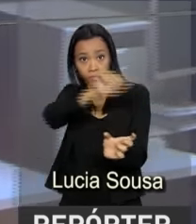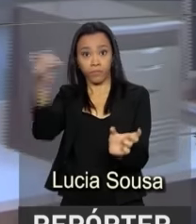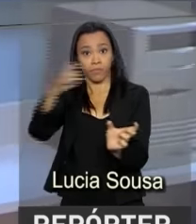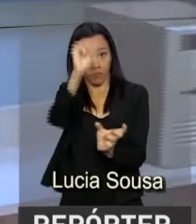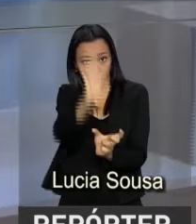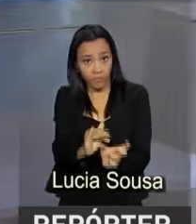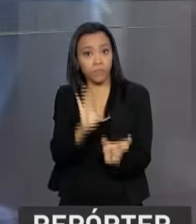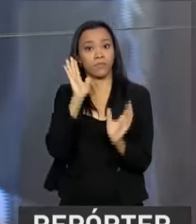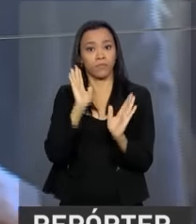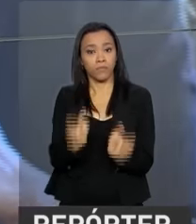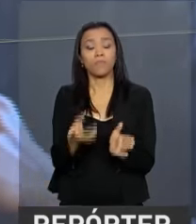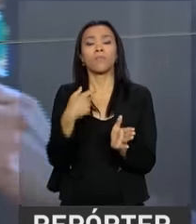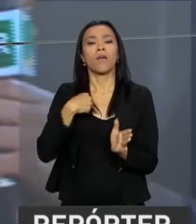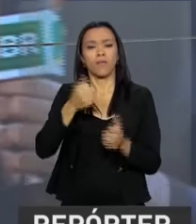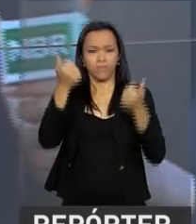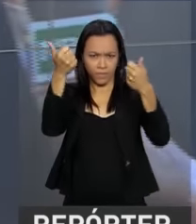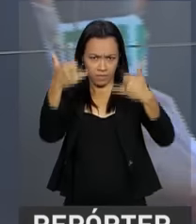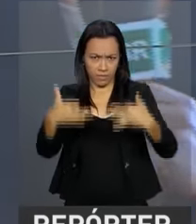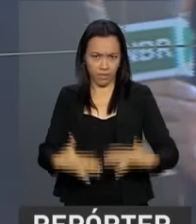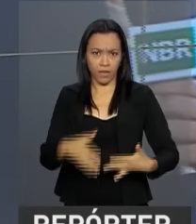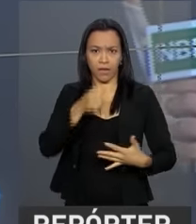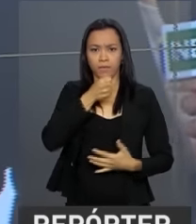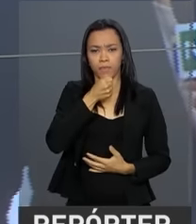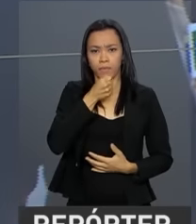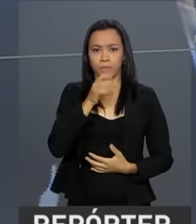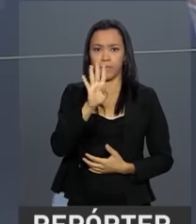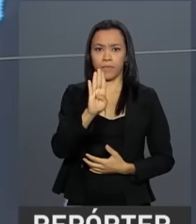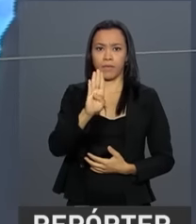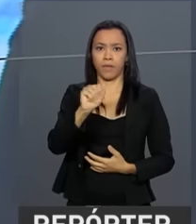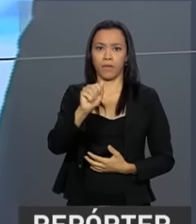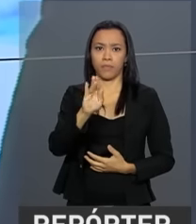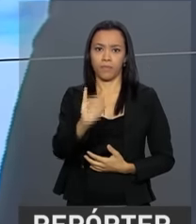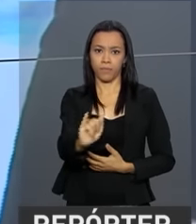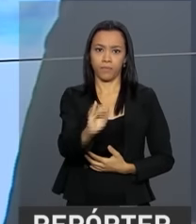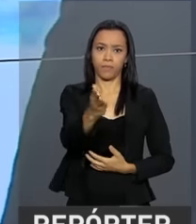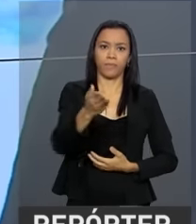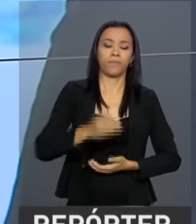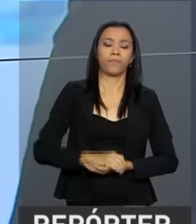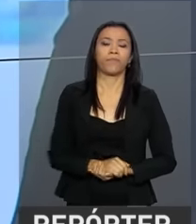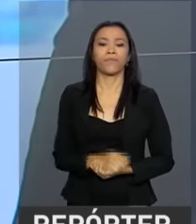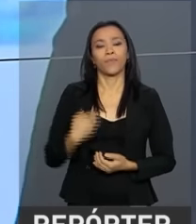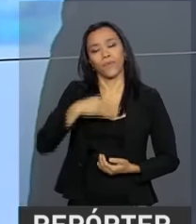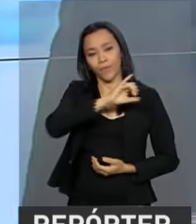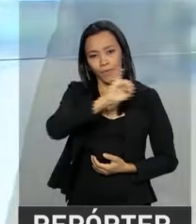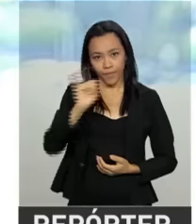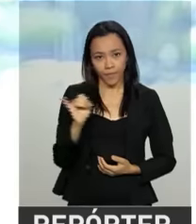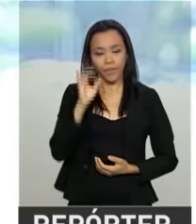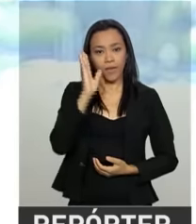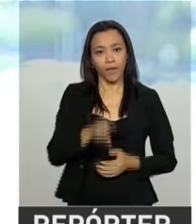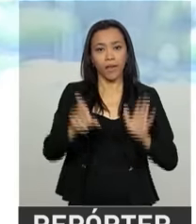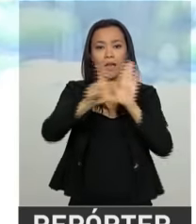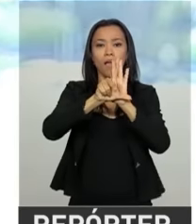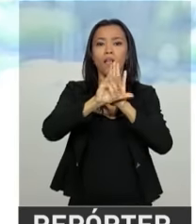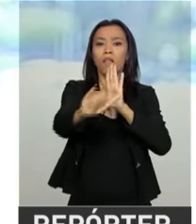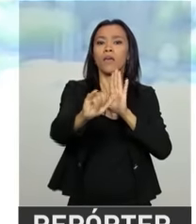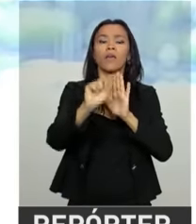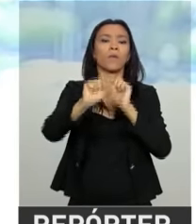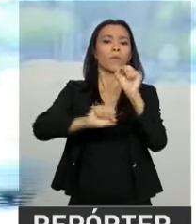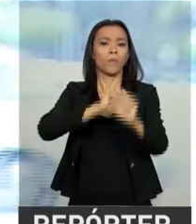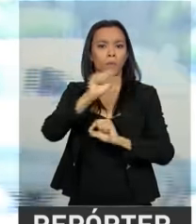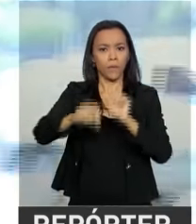Gabriela Noronha, que traz as informações ao vivo para a gente. Oi, Gabriela. Oi, Renata. Olha, a lei permite